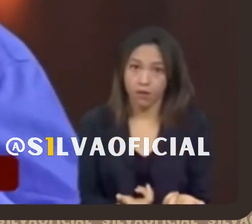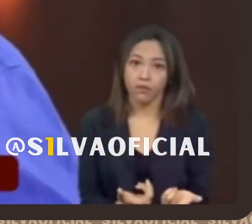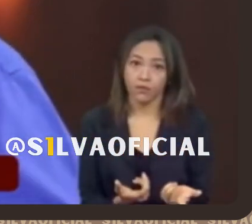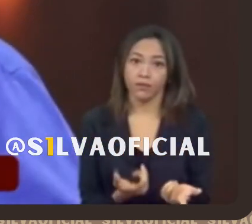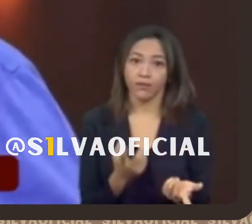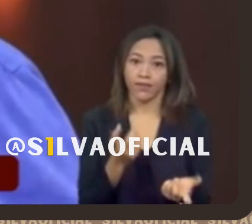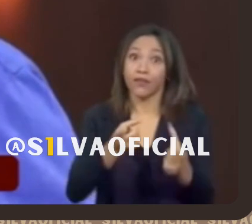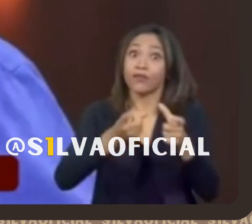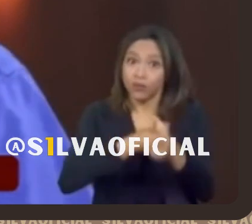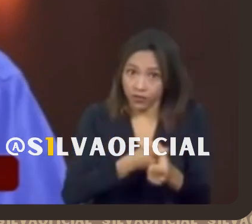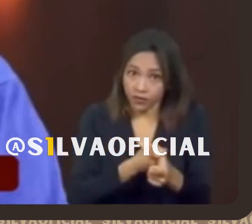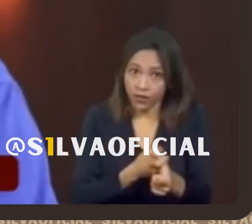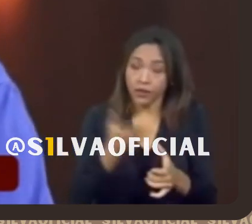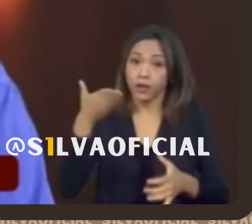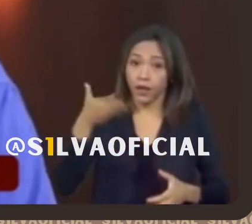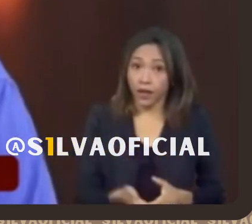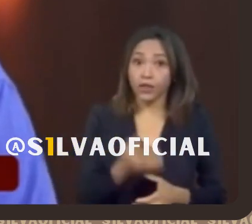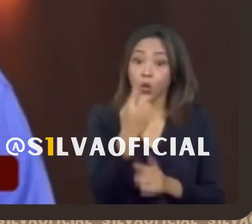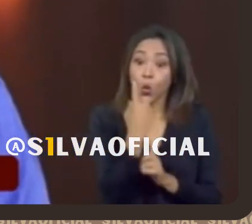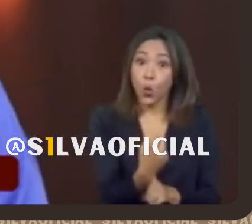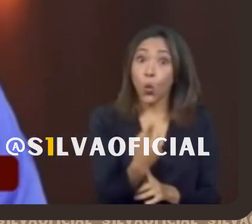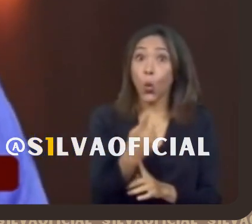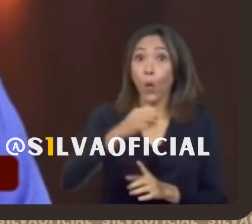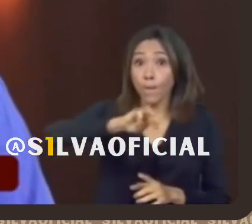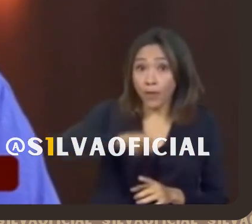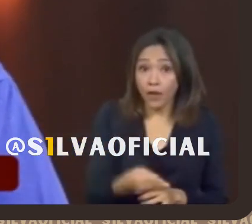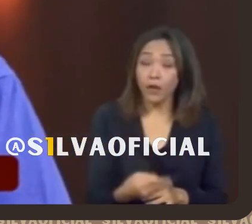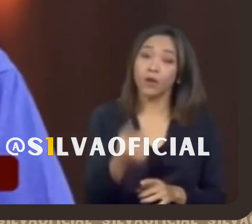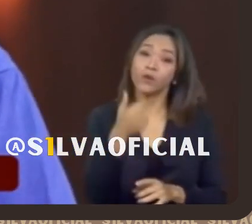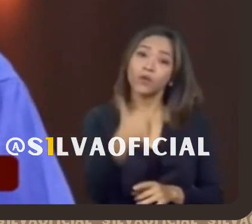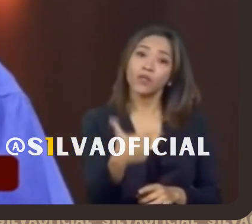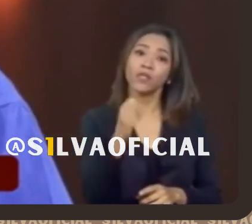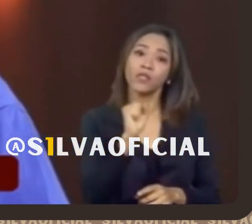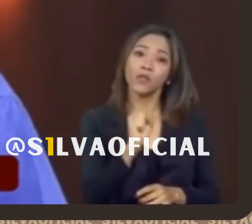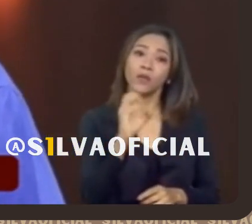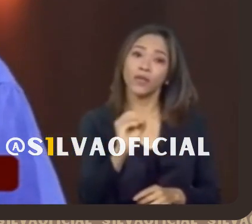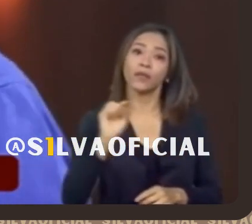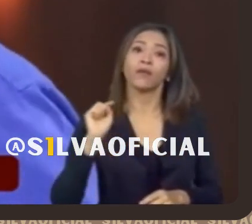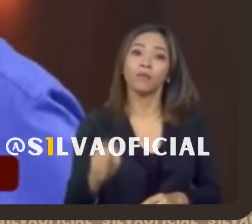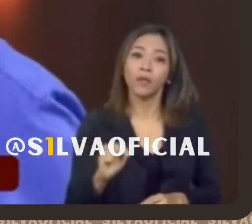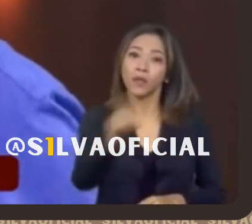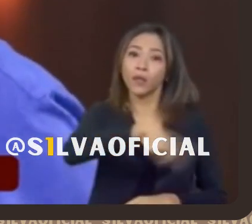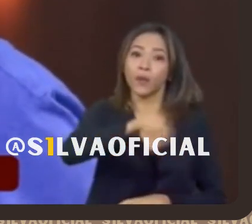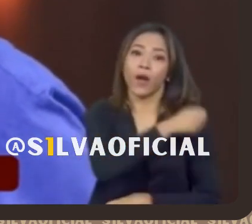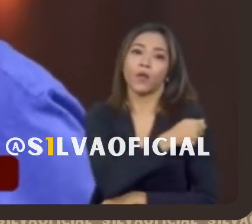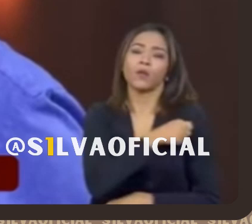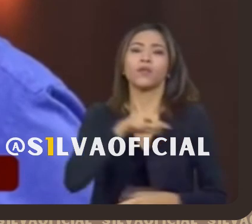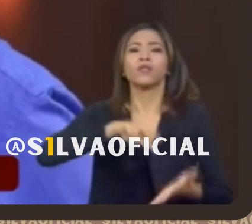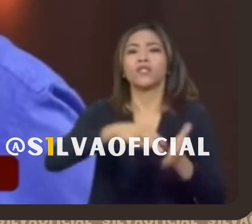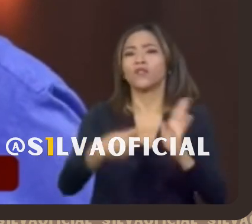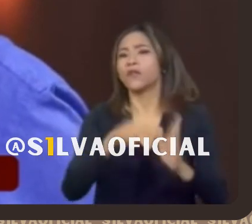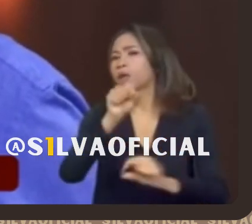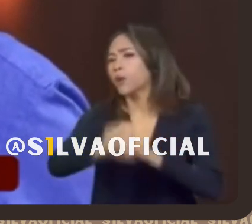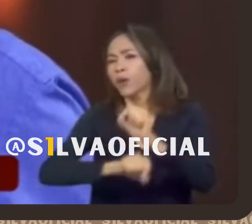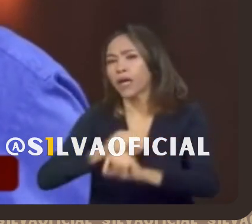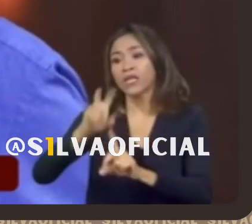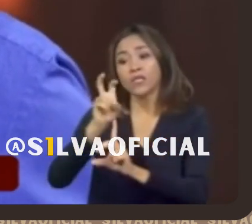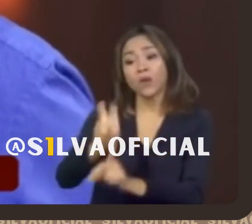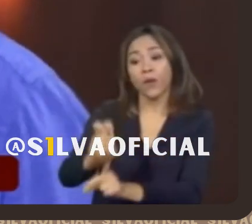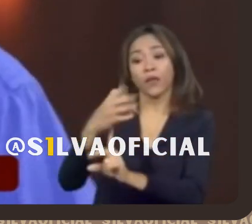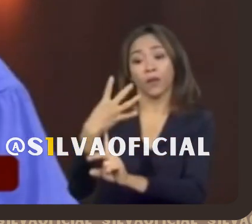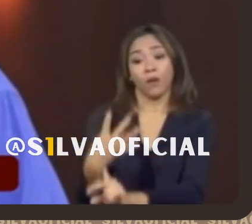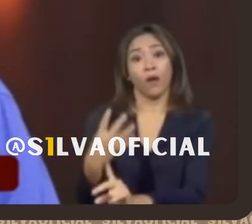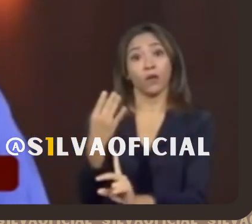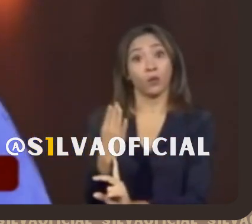essa dívida desse 1. 280.000 alunos significa 54 bilhões